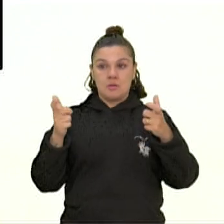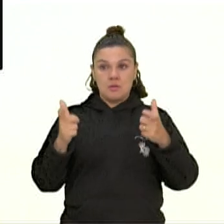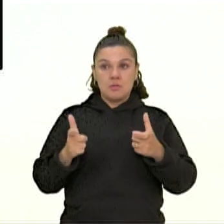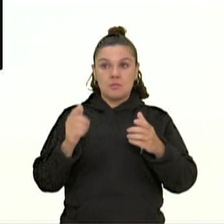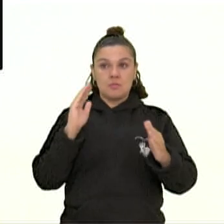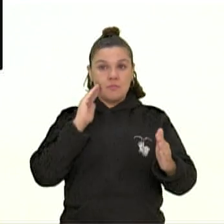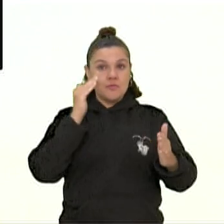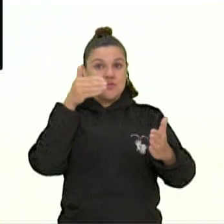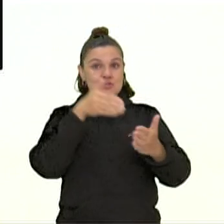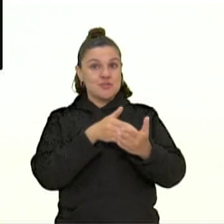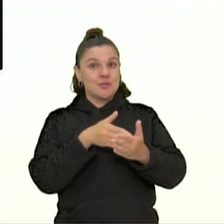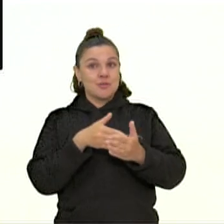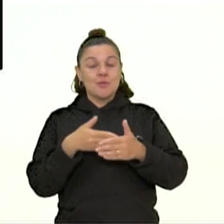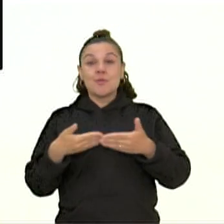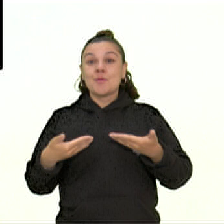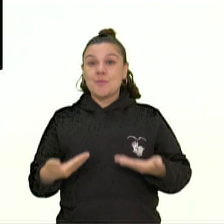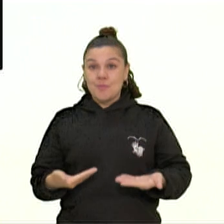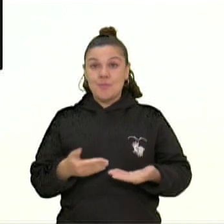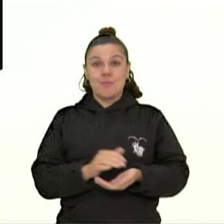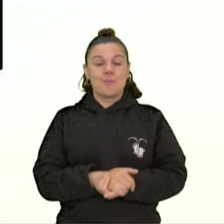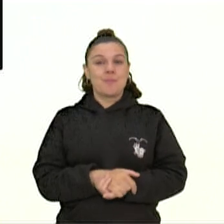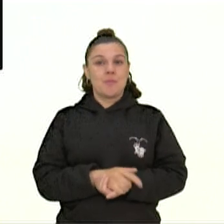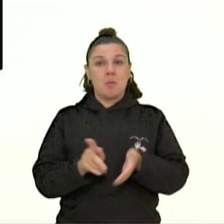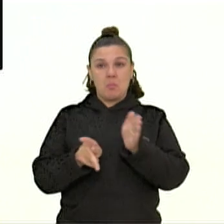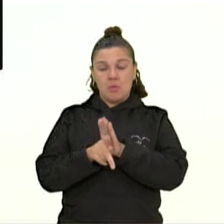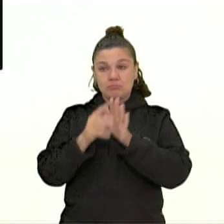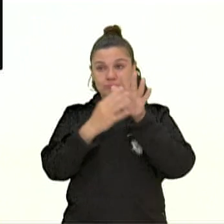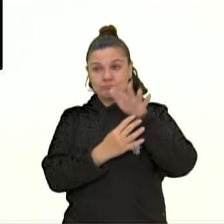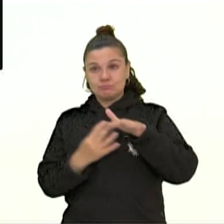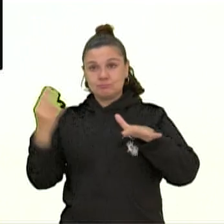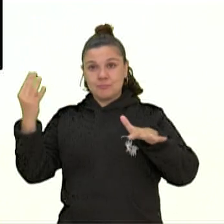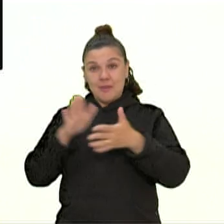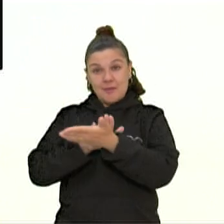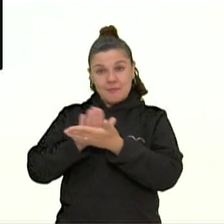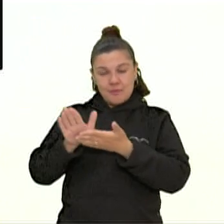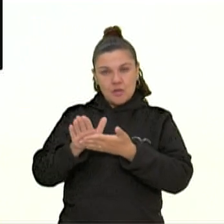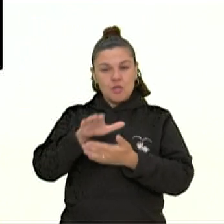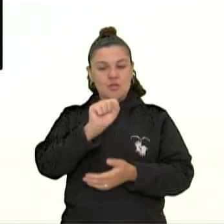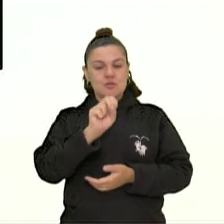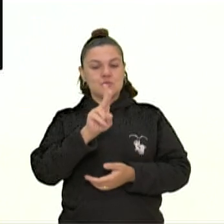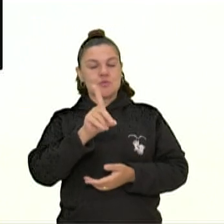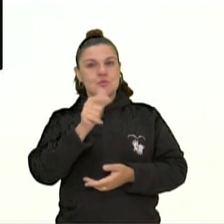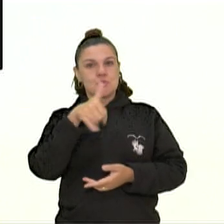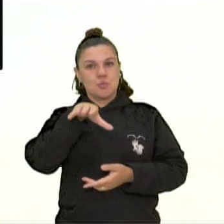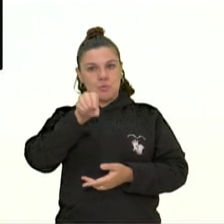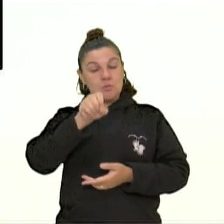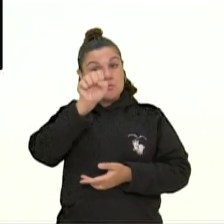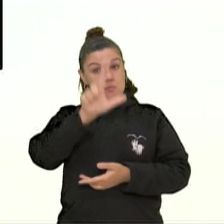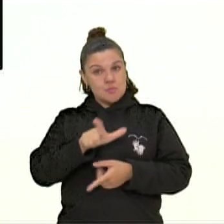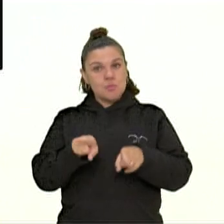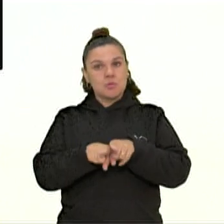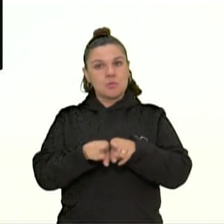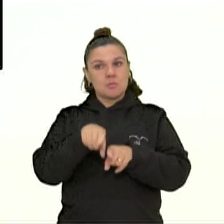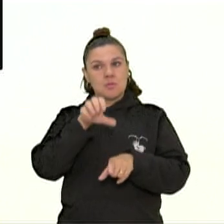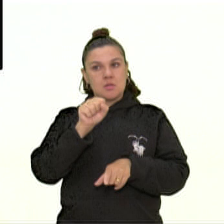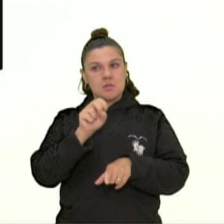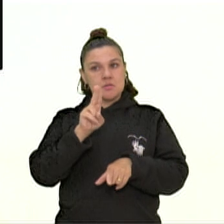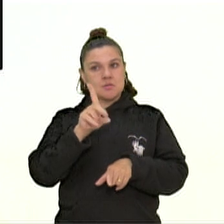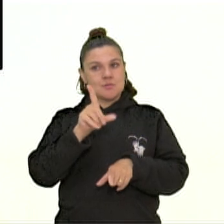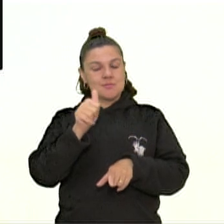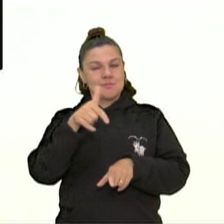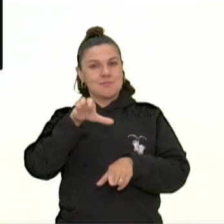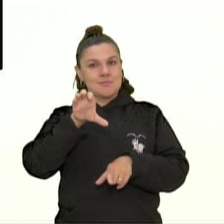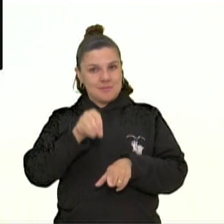né, destino dos refugiados, coincidentemente aqui do Sudão e Sudão do Sul também recebem refugiados. Etiópia,